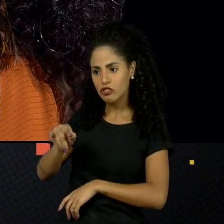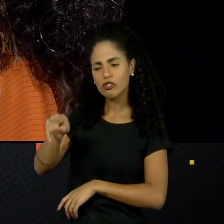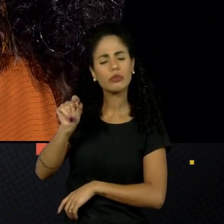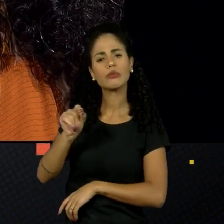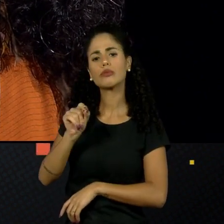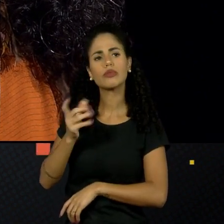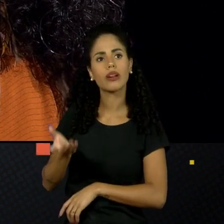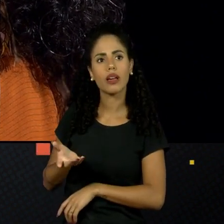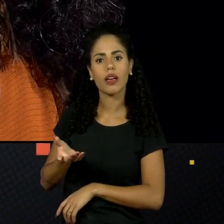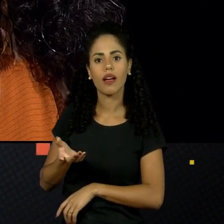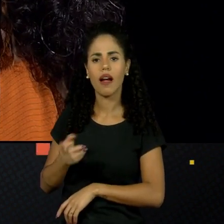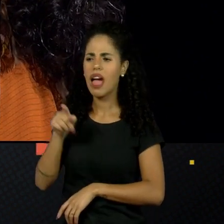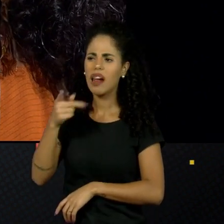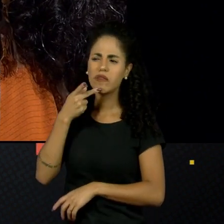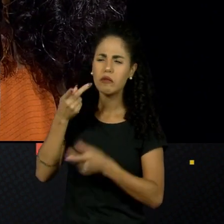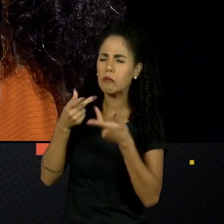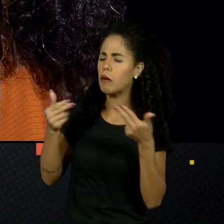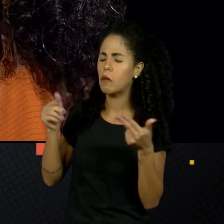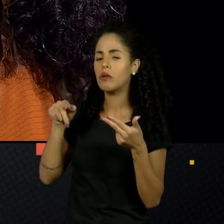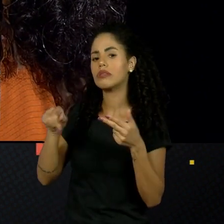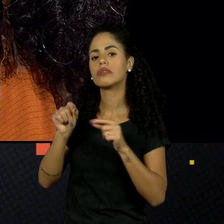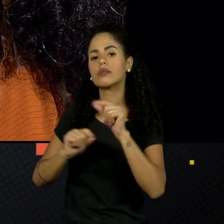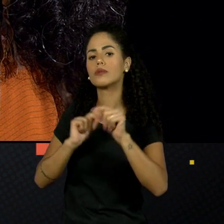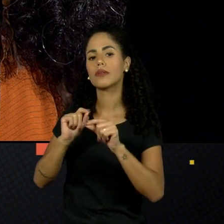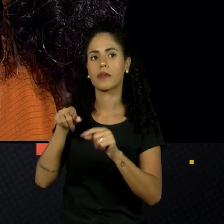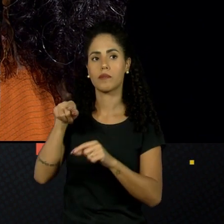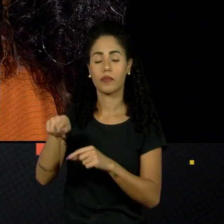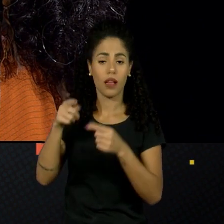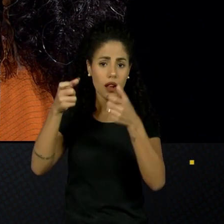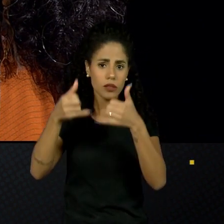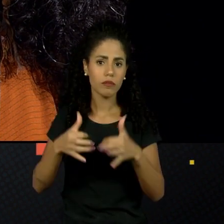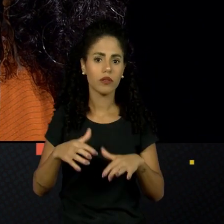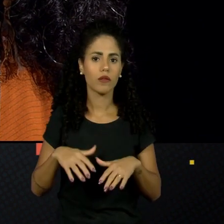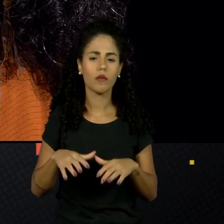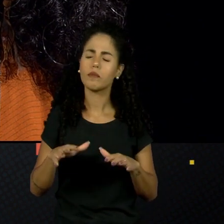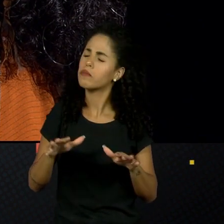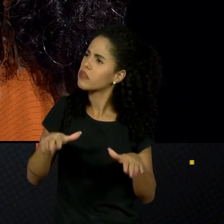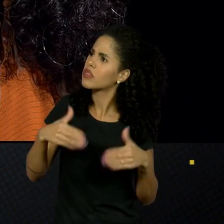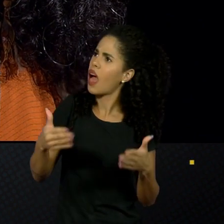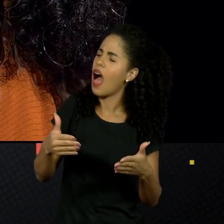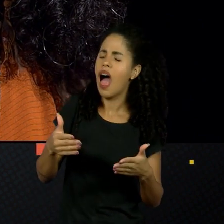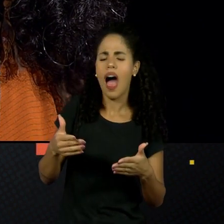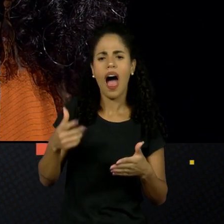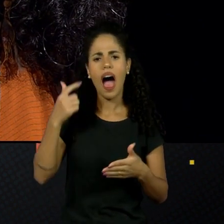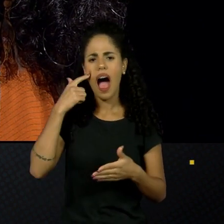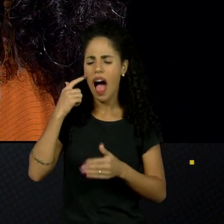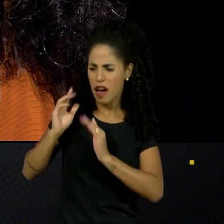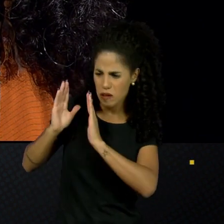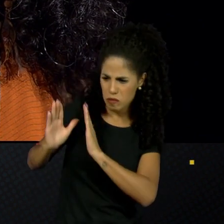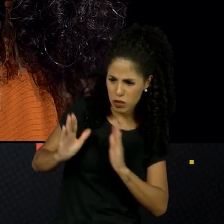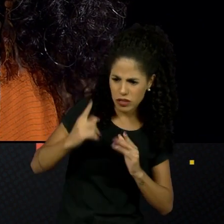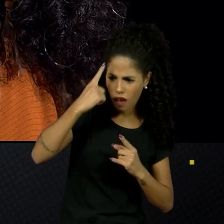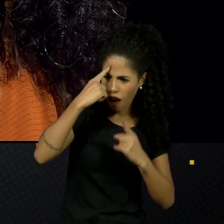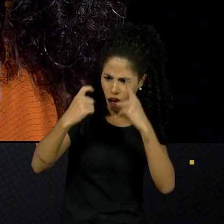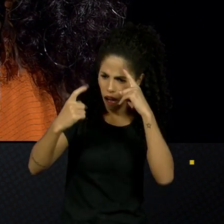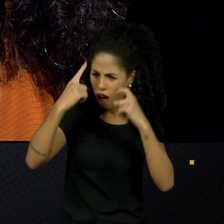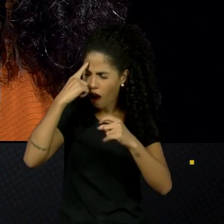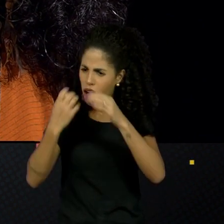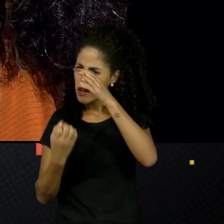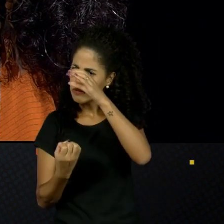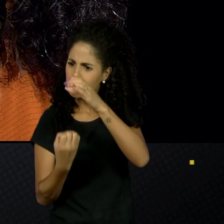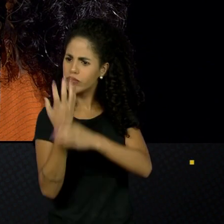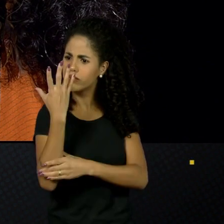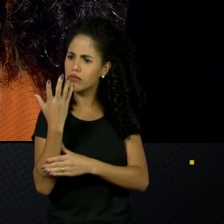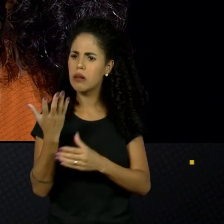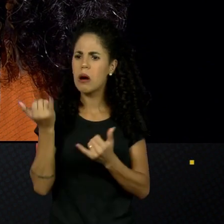foi uma fala dela, que ela diz assim, o processo criativo é como se a gente